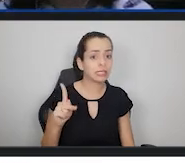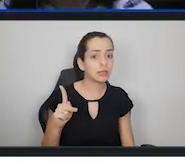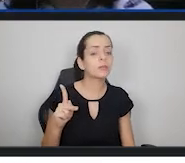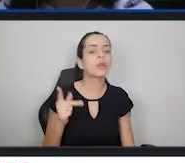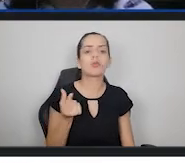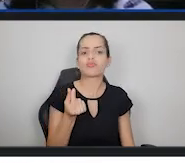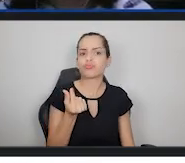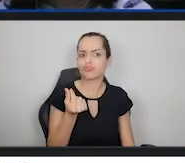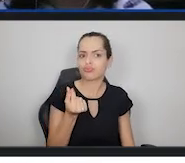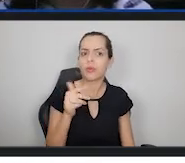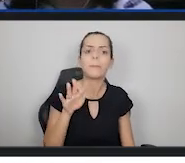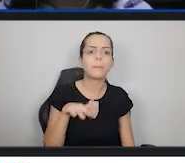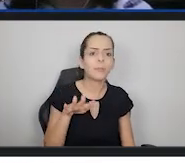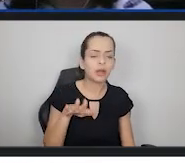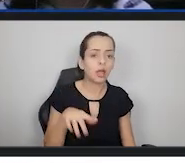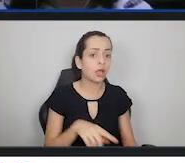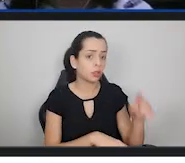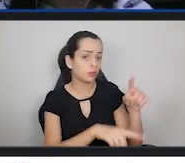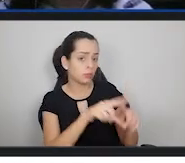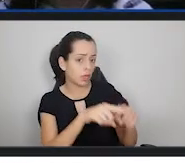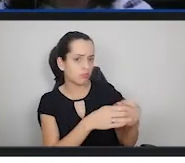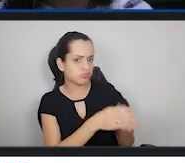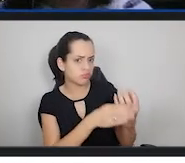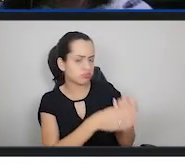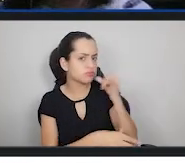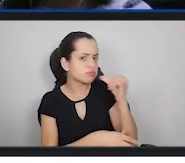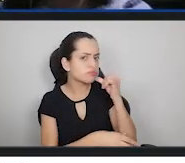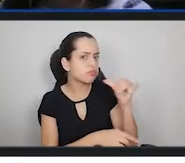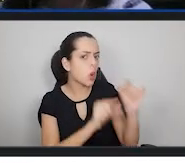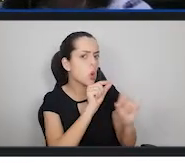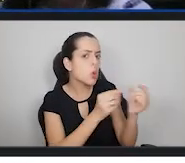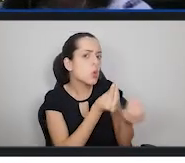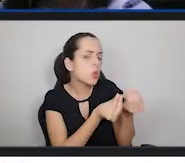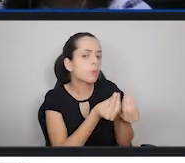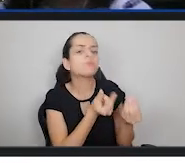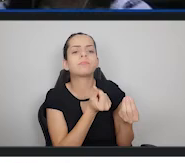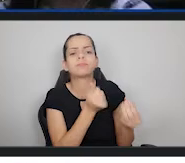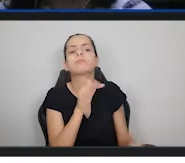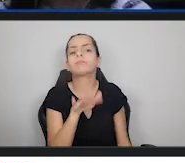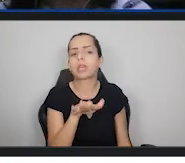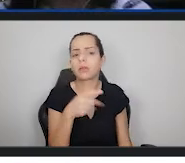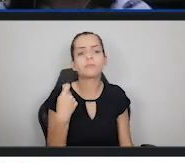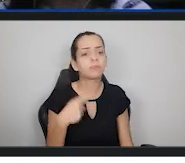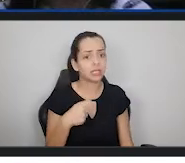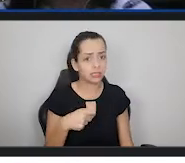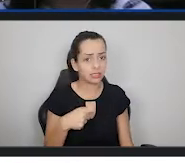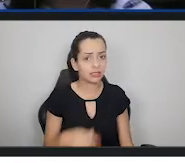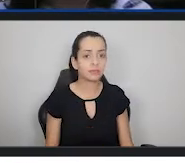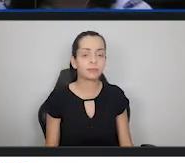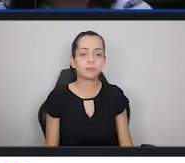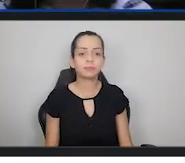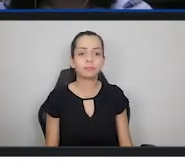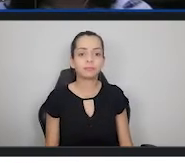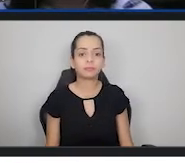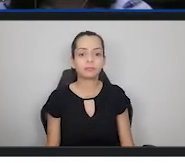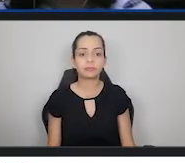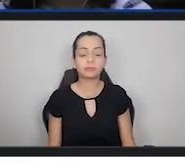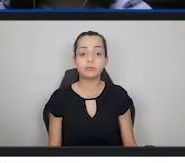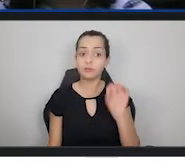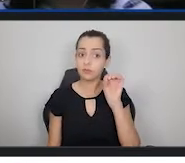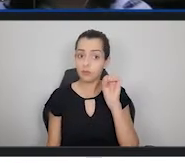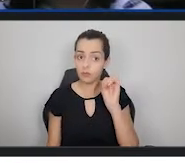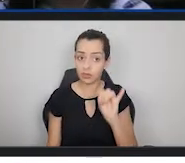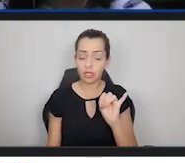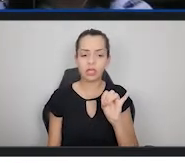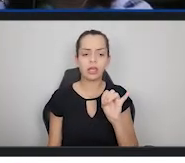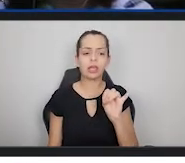um CEP com custo baixo, que a gente dispare as fontes geradoras que tenham o menor custo possível, tá? E que